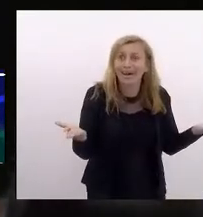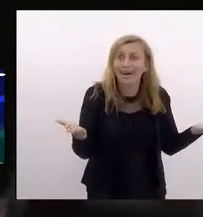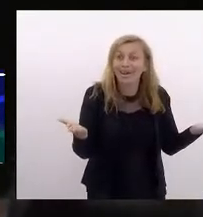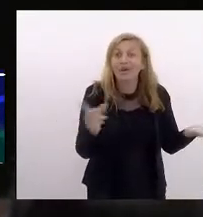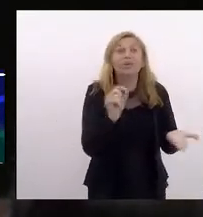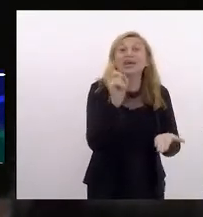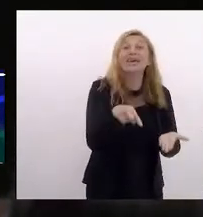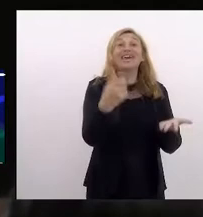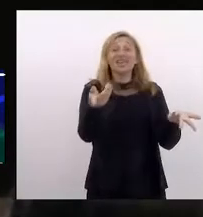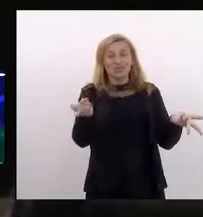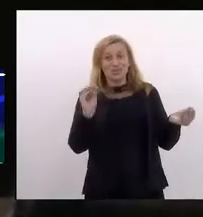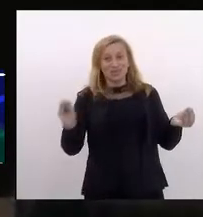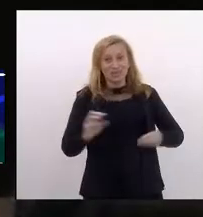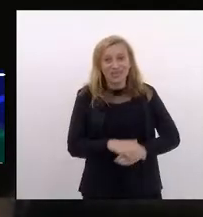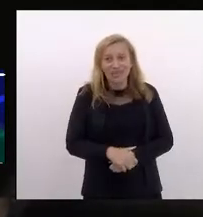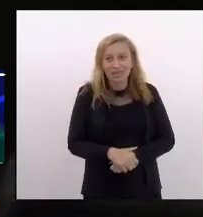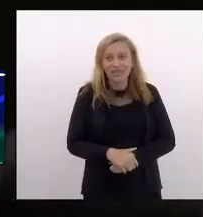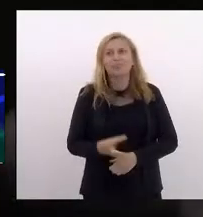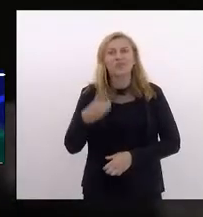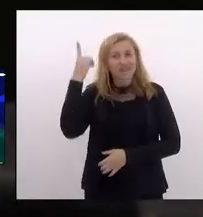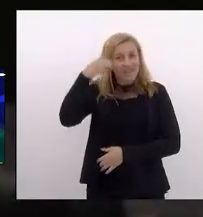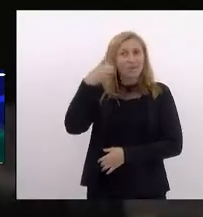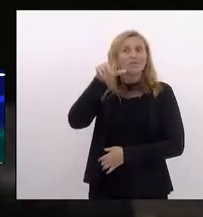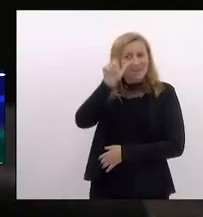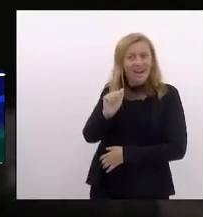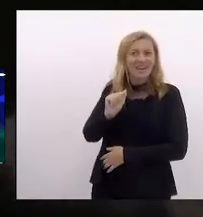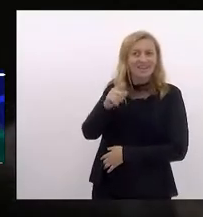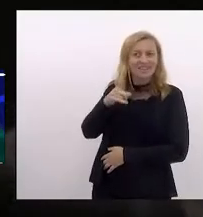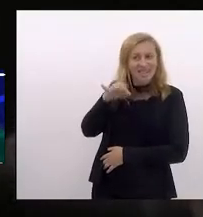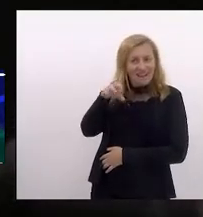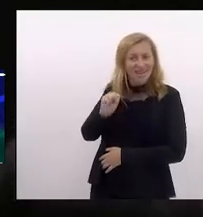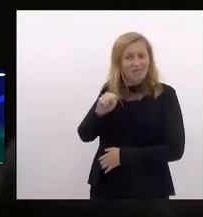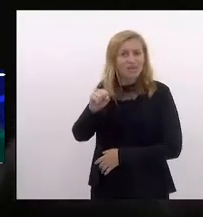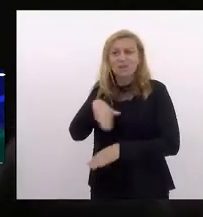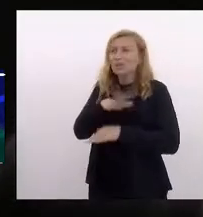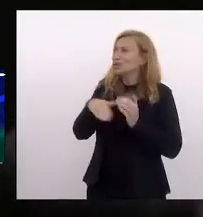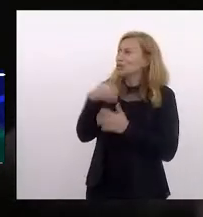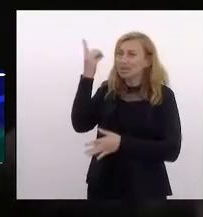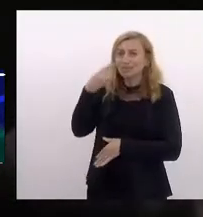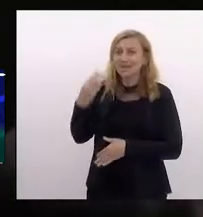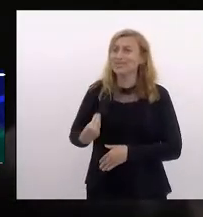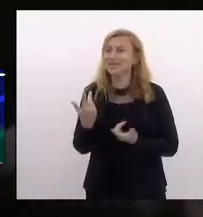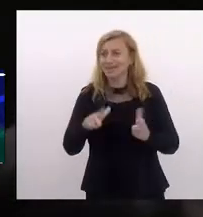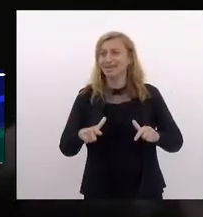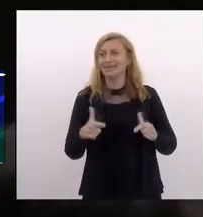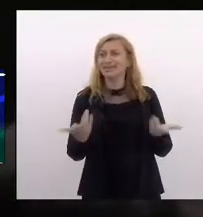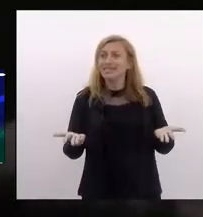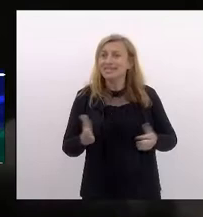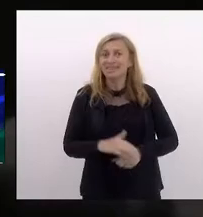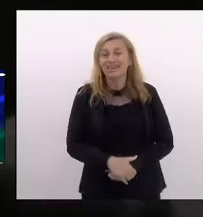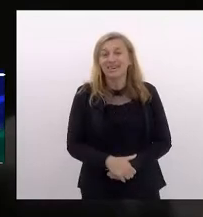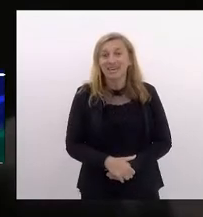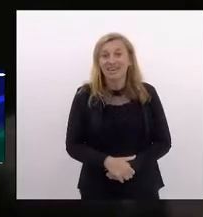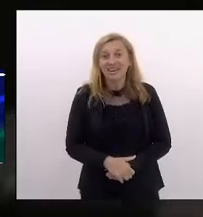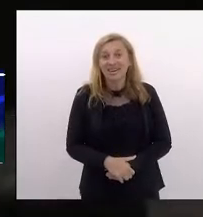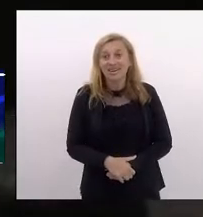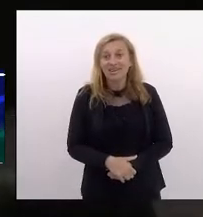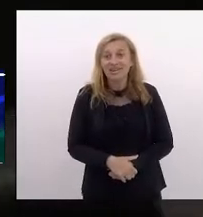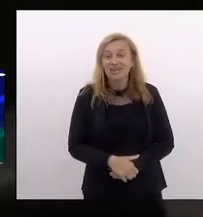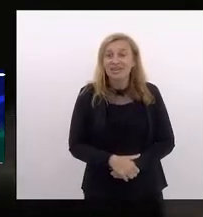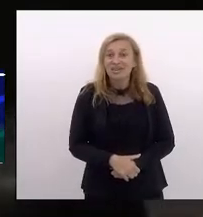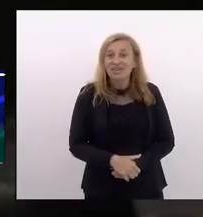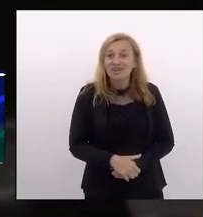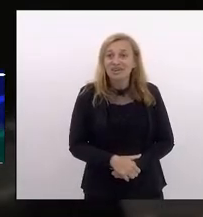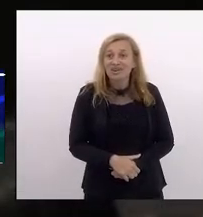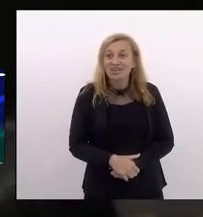e o que é que é isso Deputado Alana Deputado Tava na feira e todos os deputados estão aqui Deputado Daniel liberou o